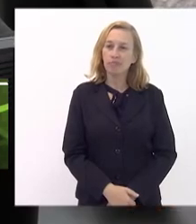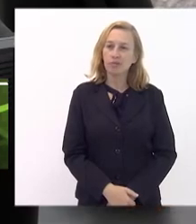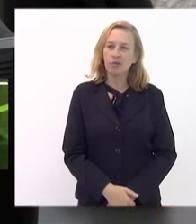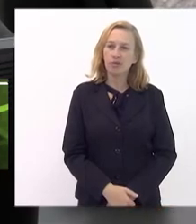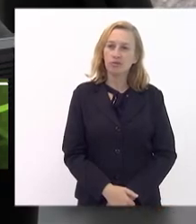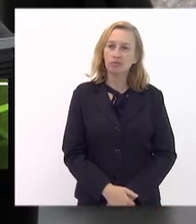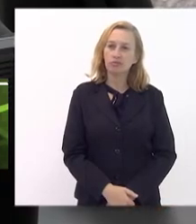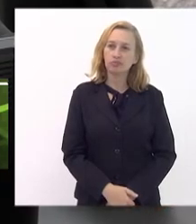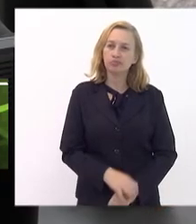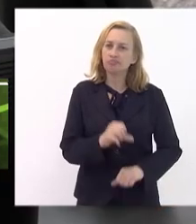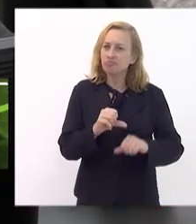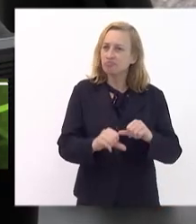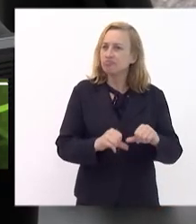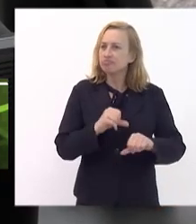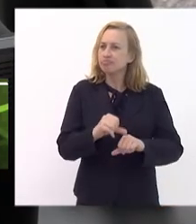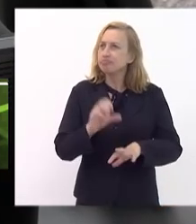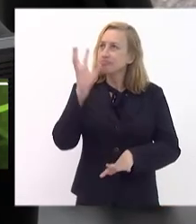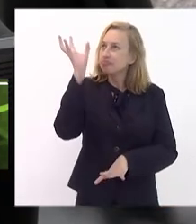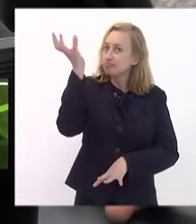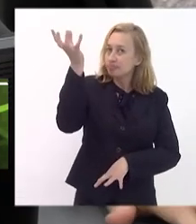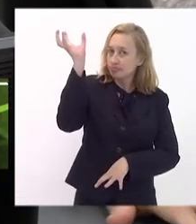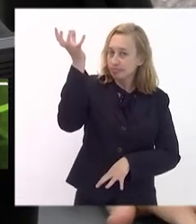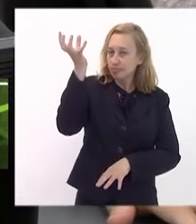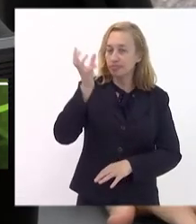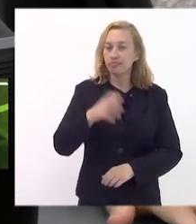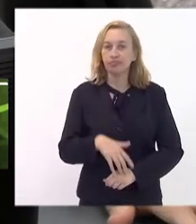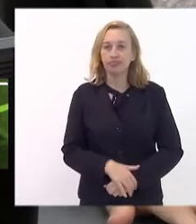Com essas mudanças climáticas,